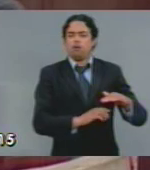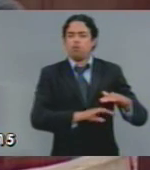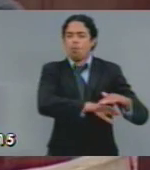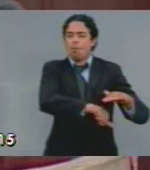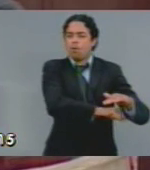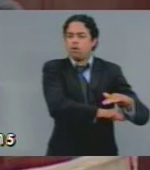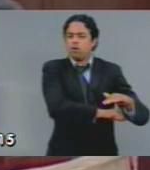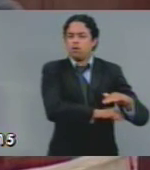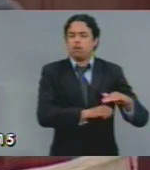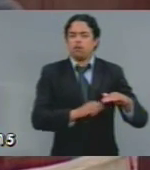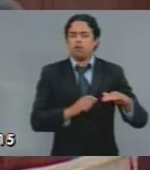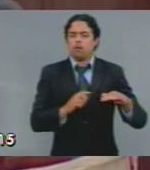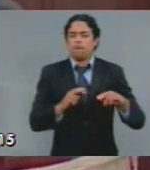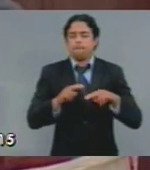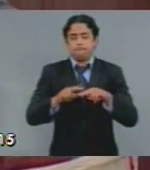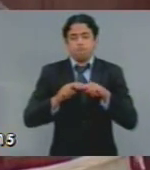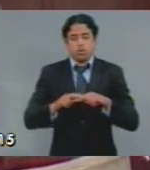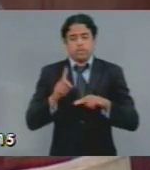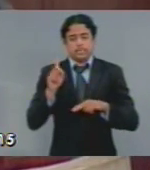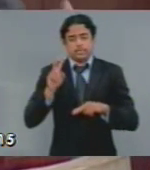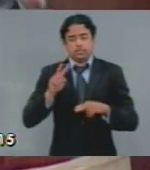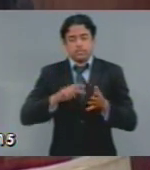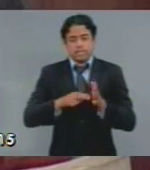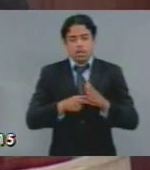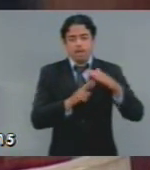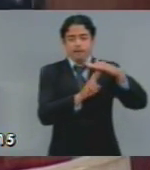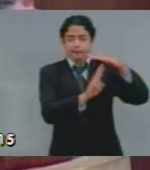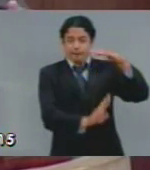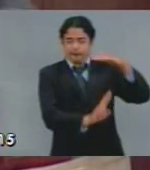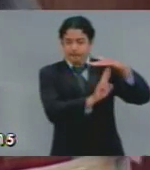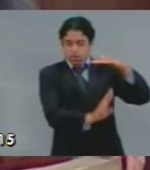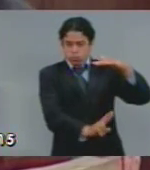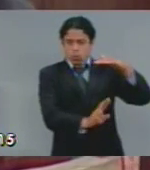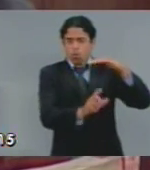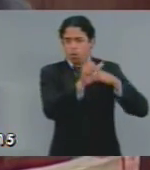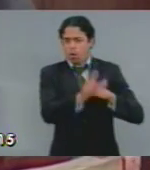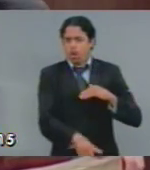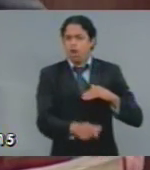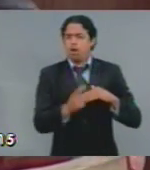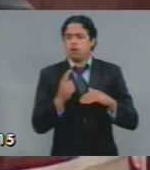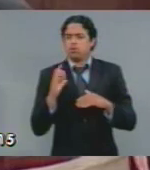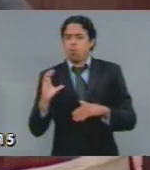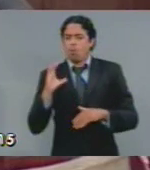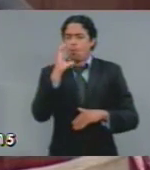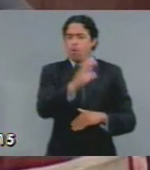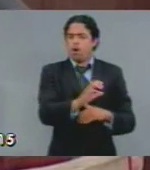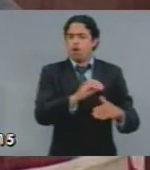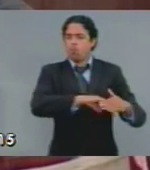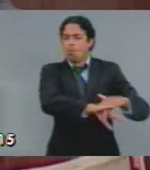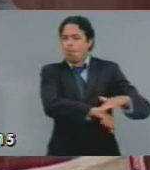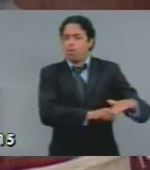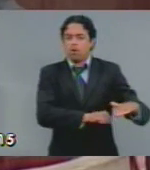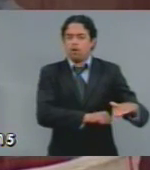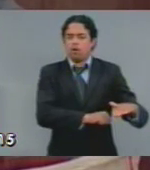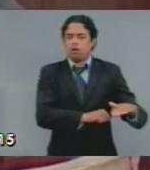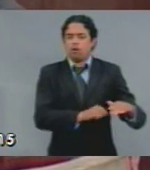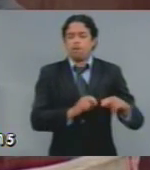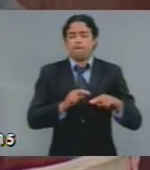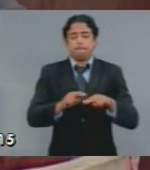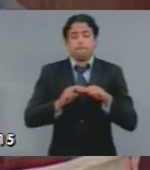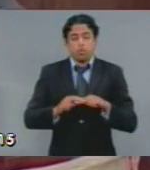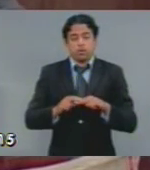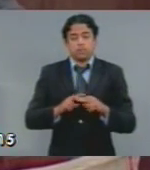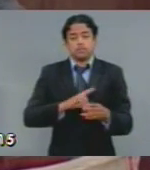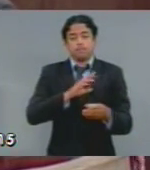investigação de uma ação de improbidade, em que, inclusive, há réus que ocupavam cargos